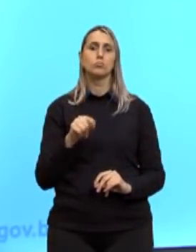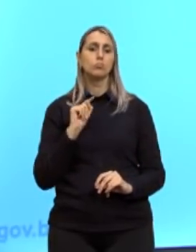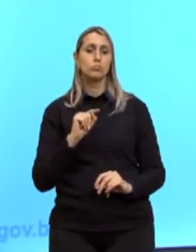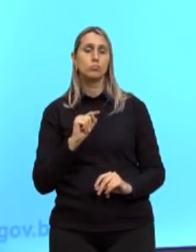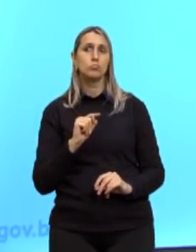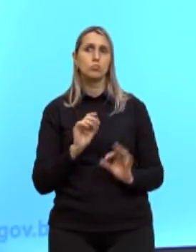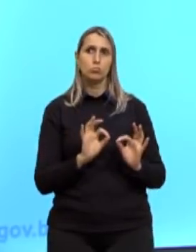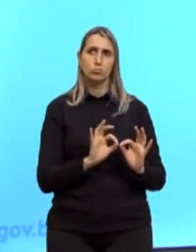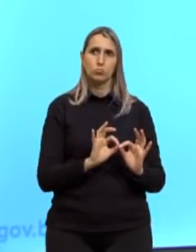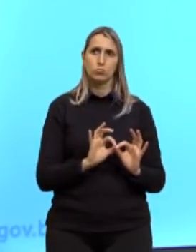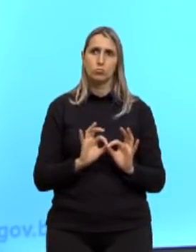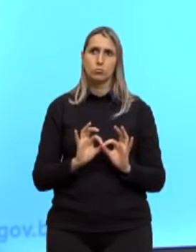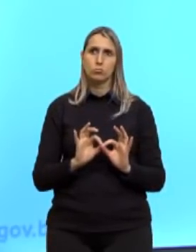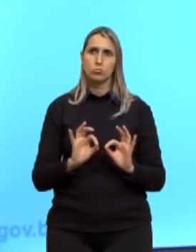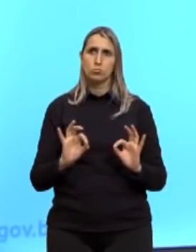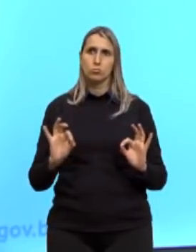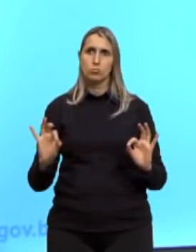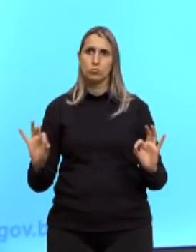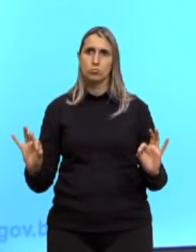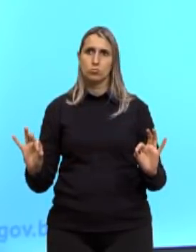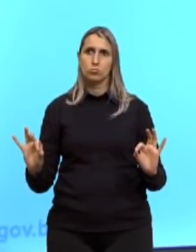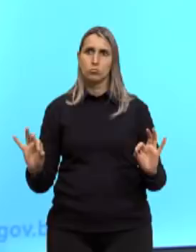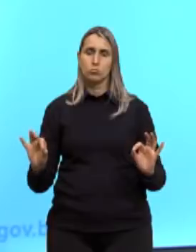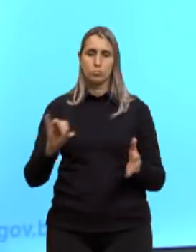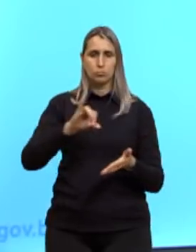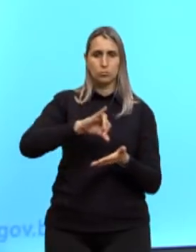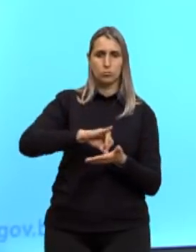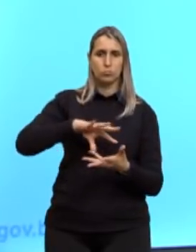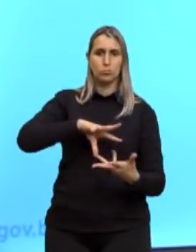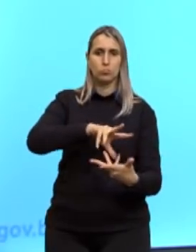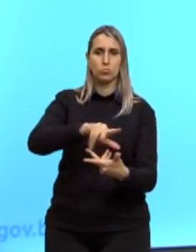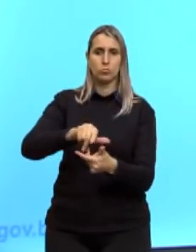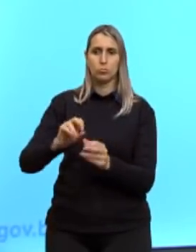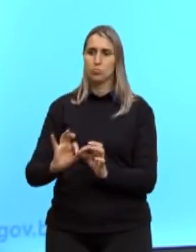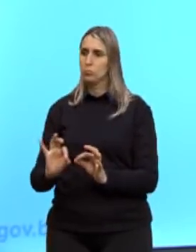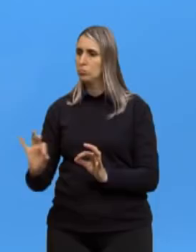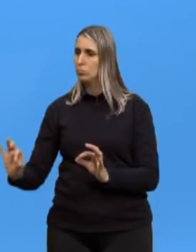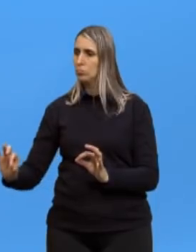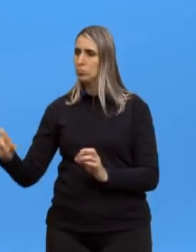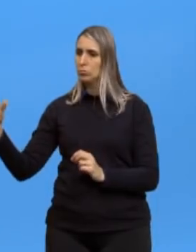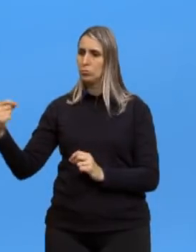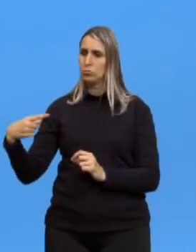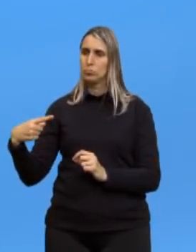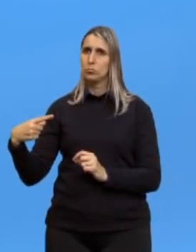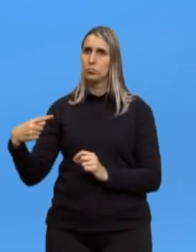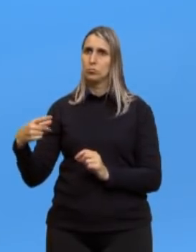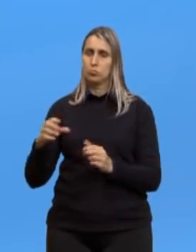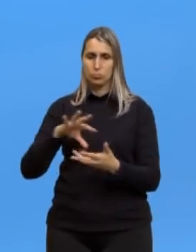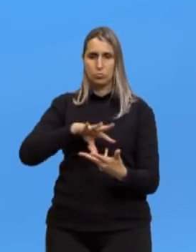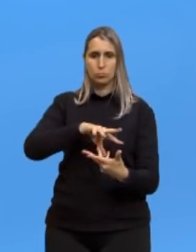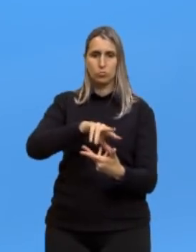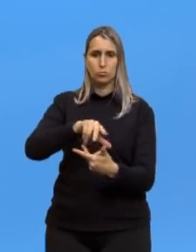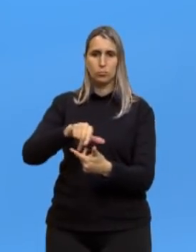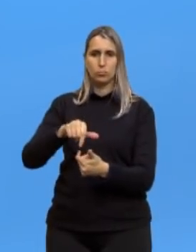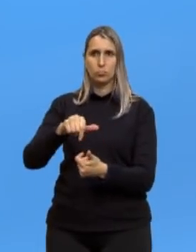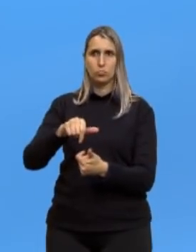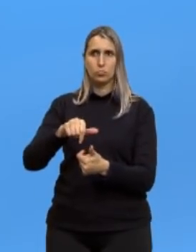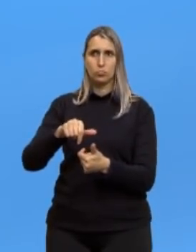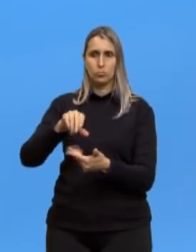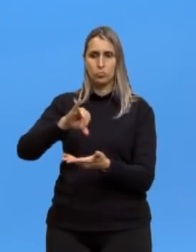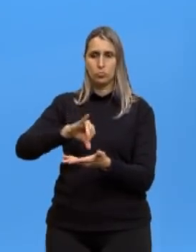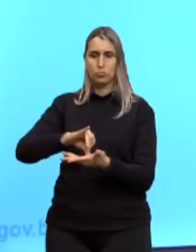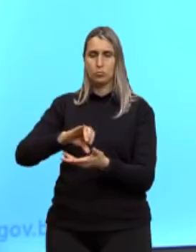considera-se que a distâncias entre o centro da terra e do sol terra e sol